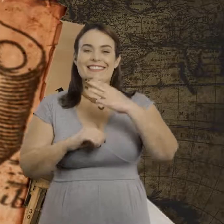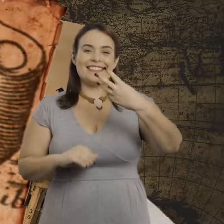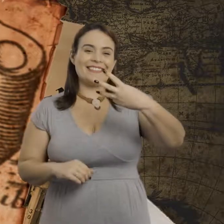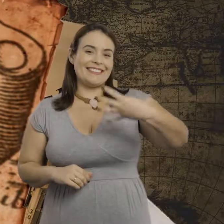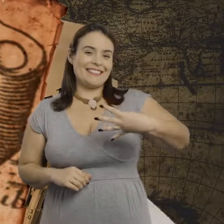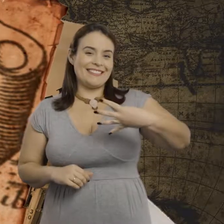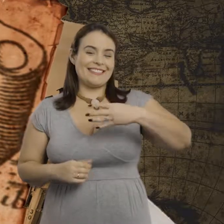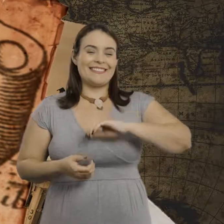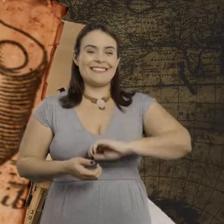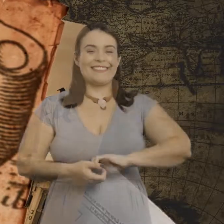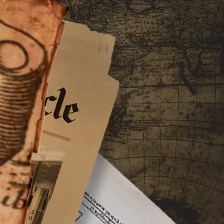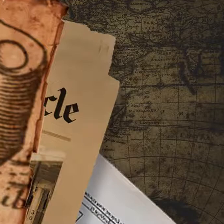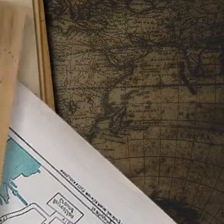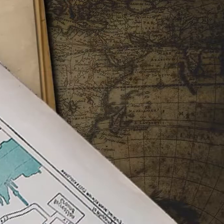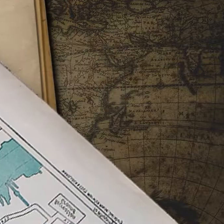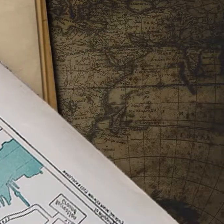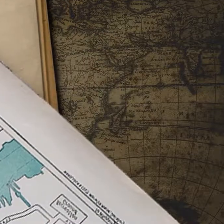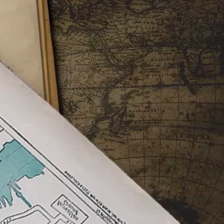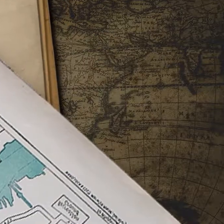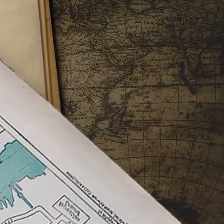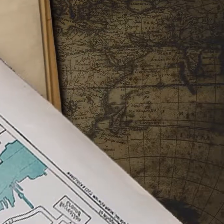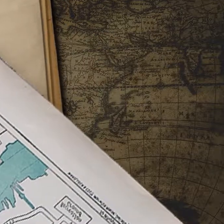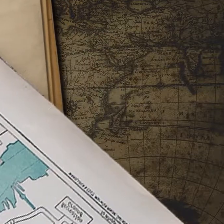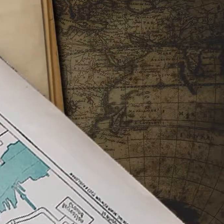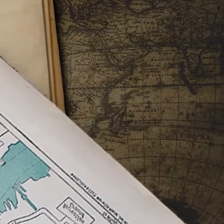Capítulo 34.